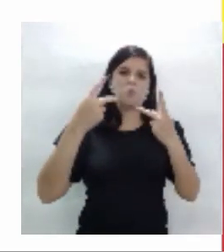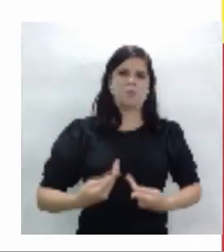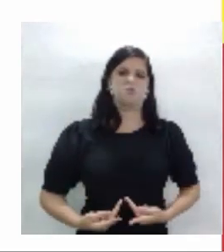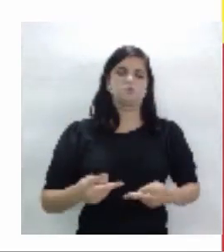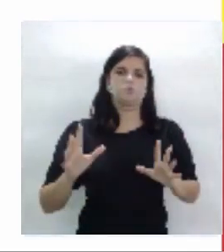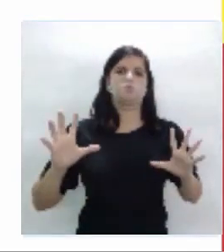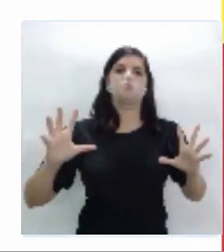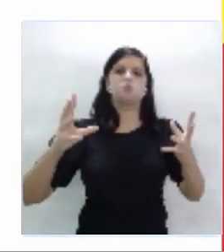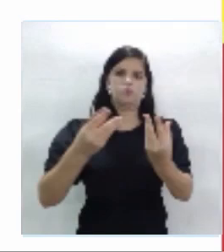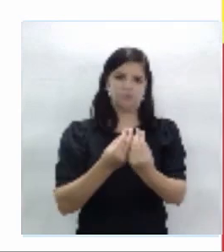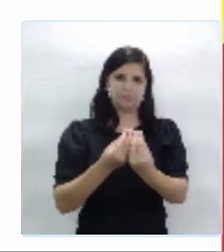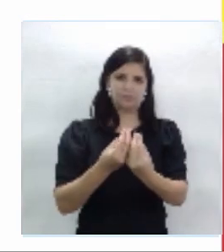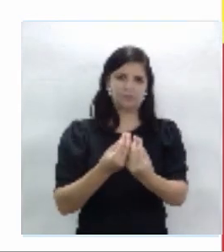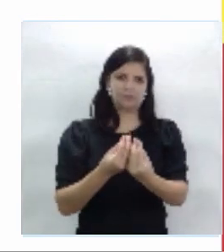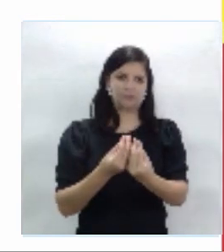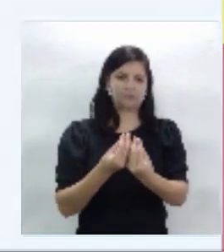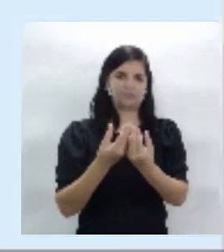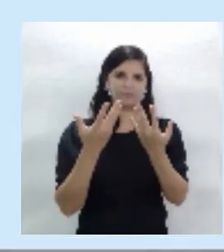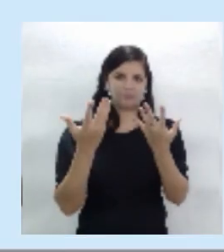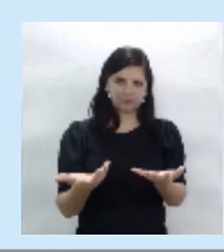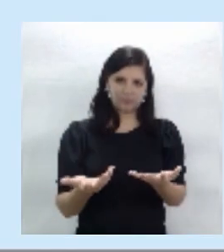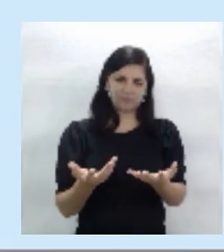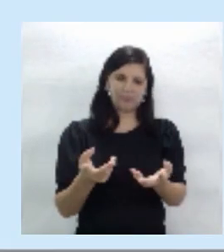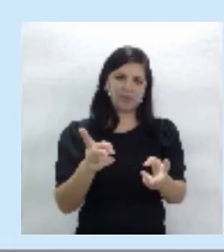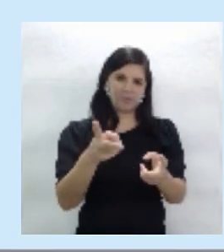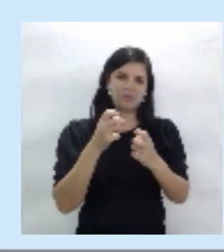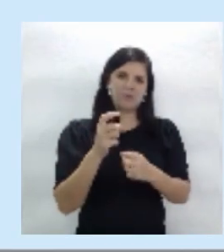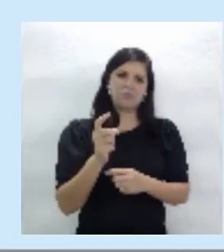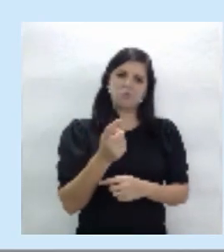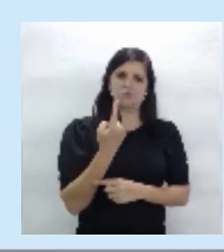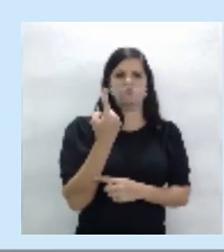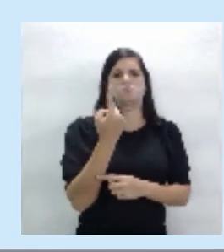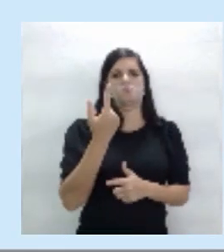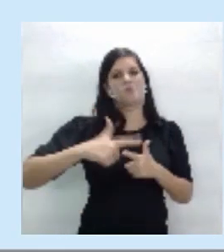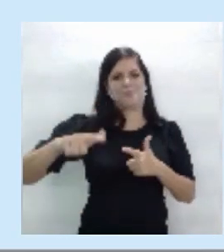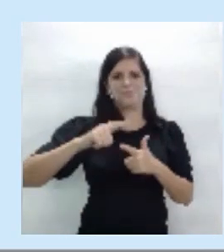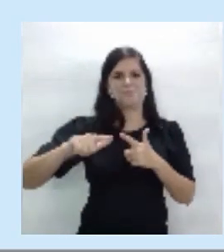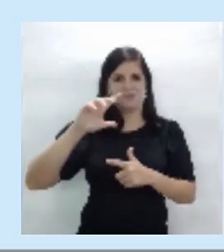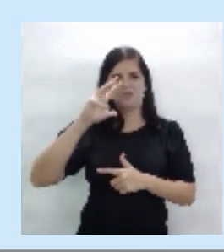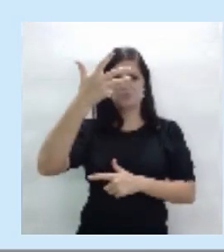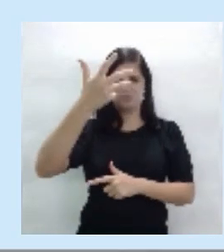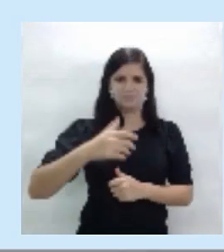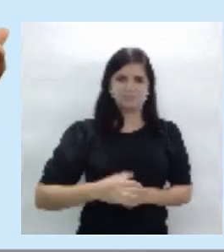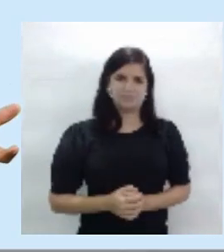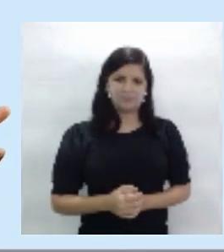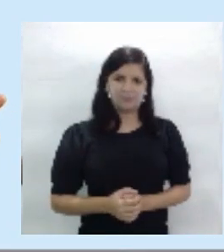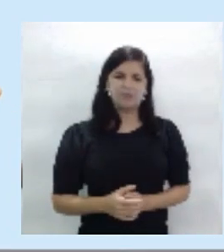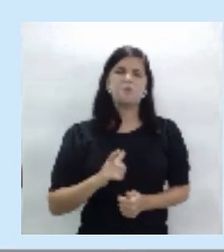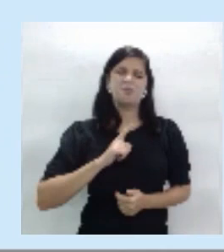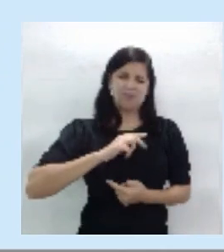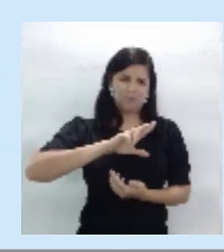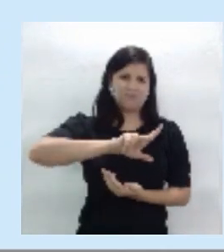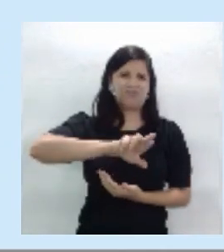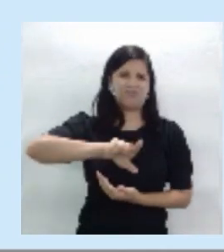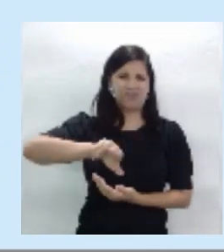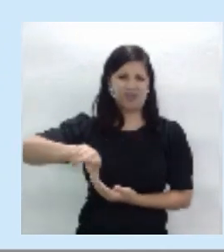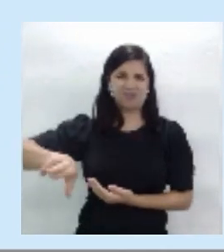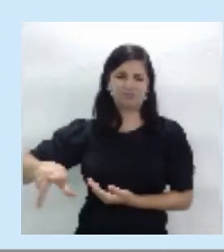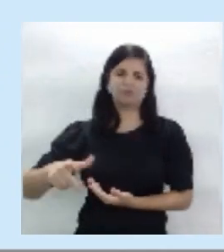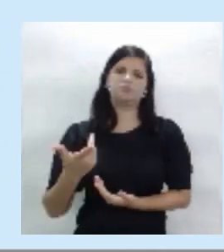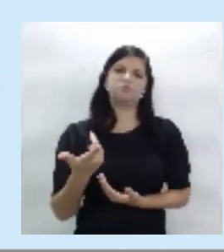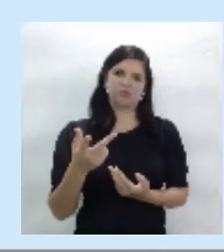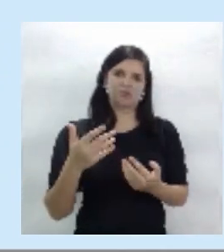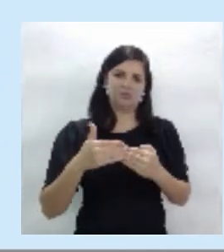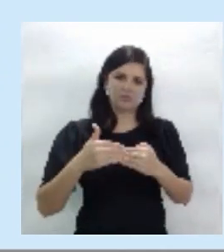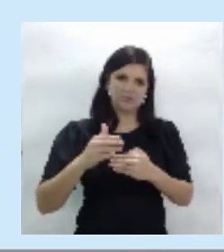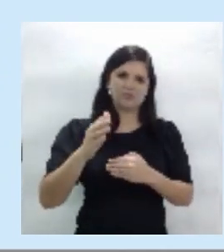a humanidade. Olha para mim, gente. A gente está vendo, né, sobre um dos impactos ambientais que é a queimada, tá? Mas existem